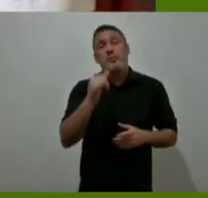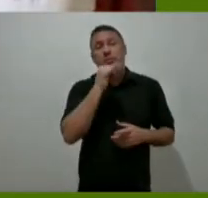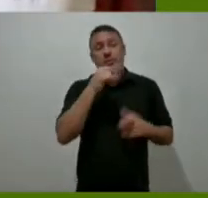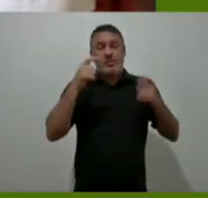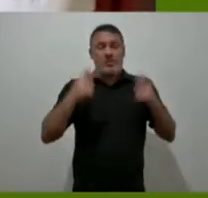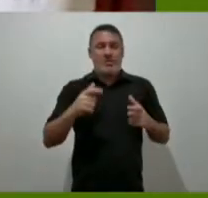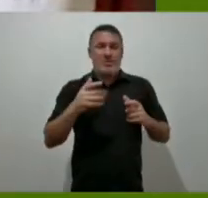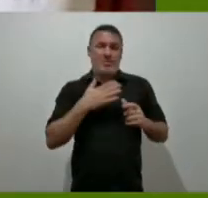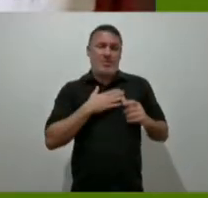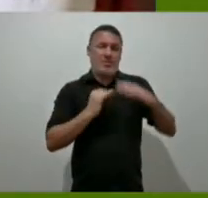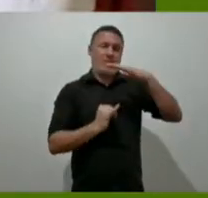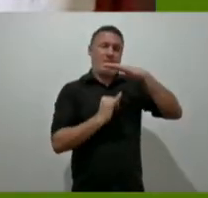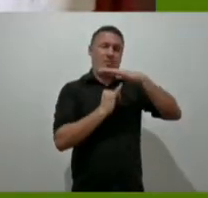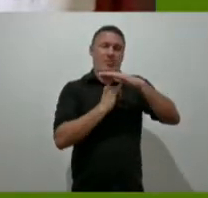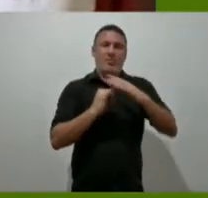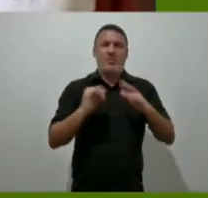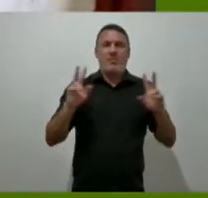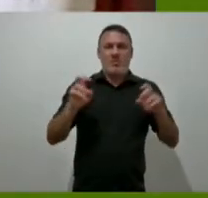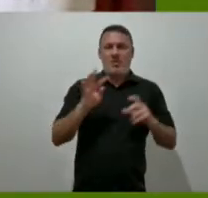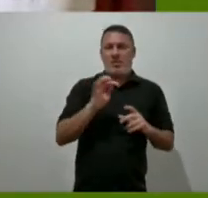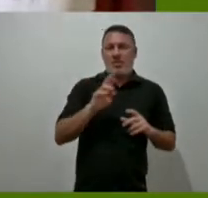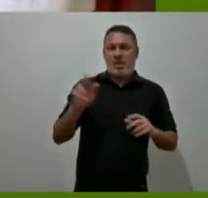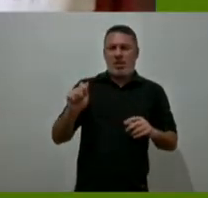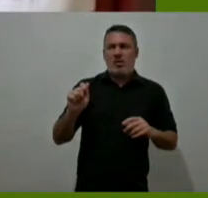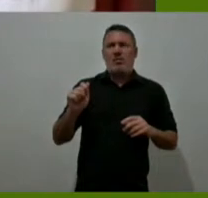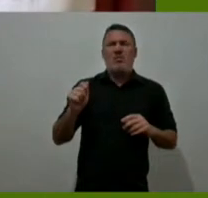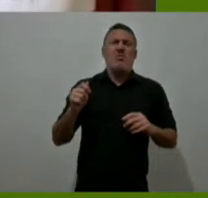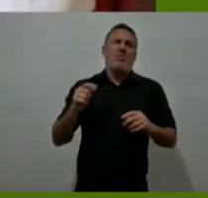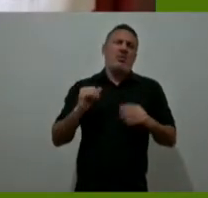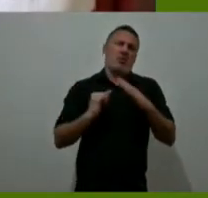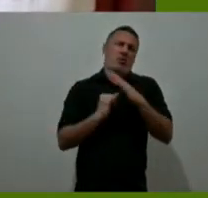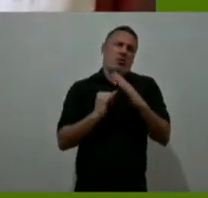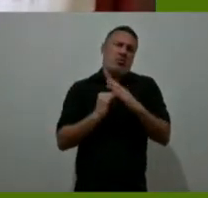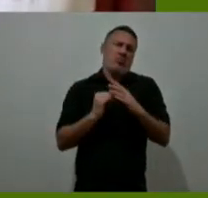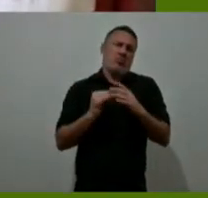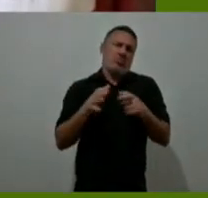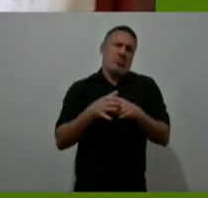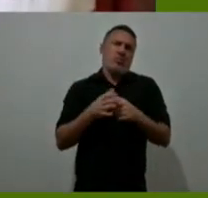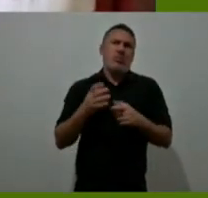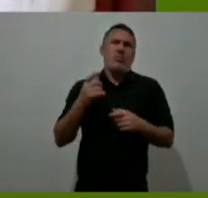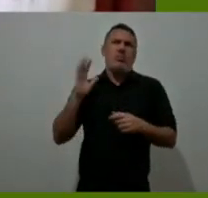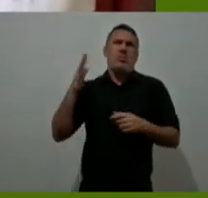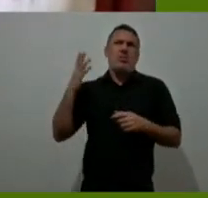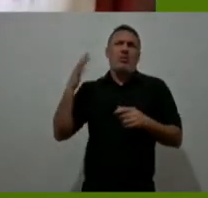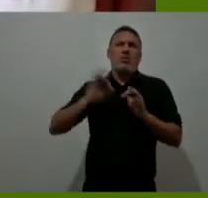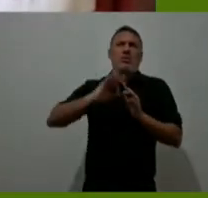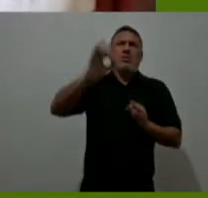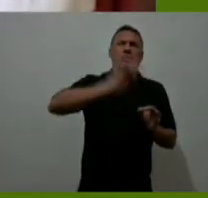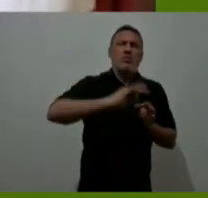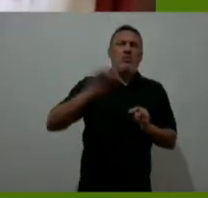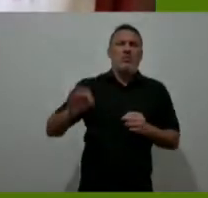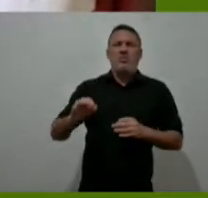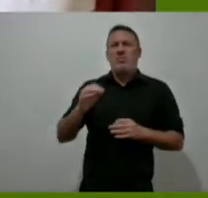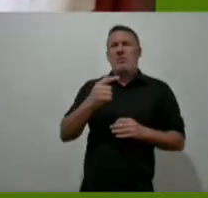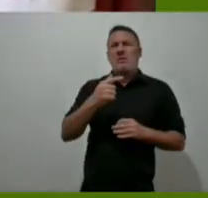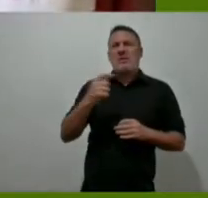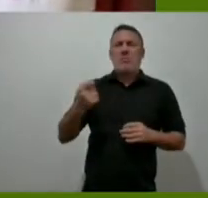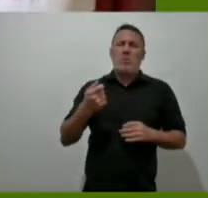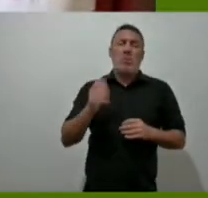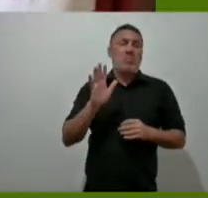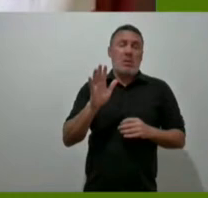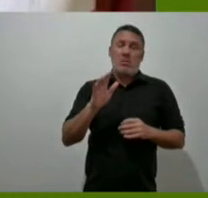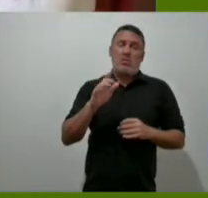torno um pouco mais de 700 hectares, o Rocha falou em 600, são um pouco mais de 700, mas não é nada. Nós plantamos alguns milhões de